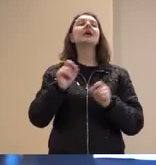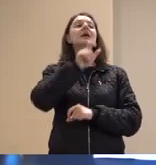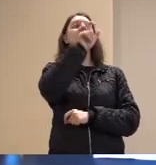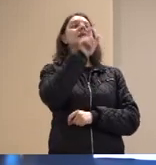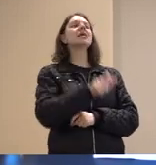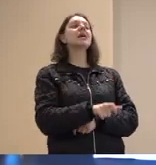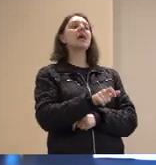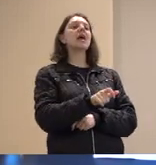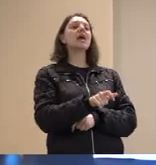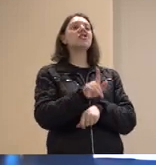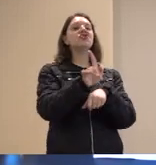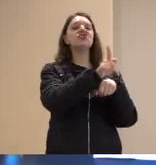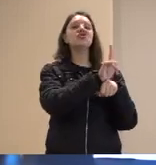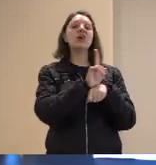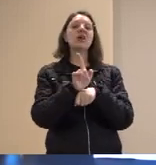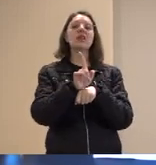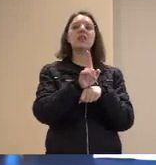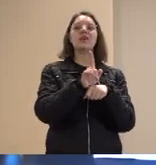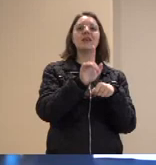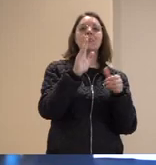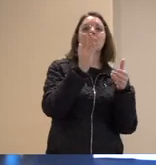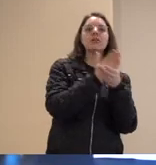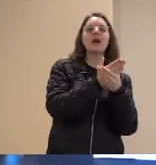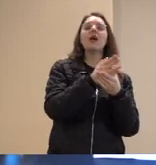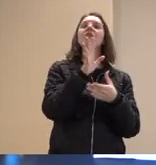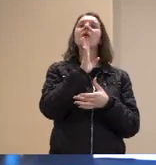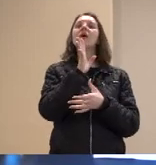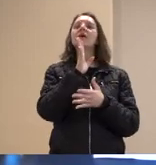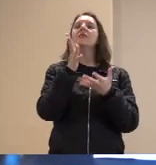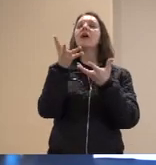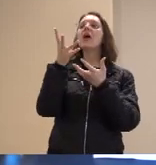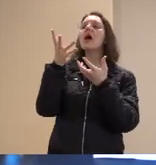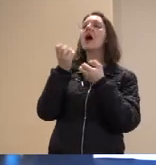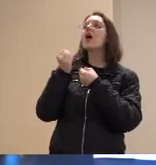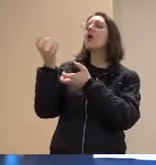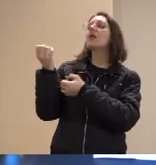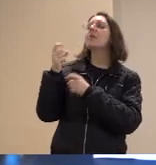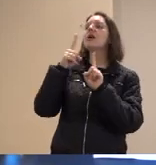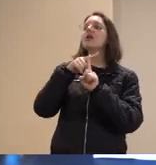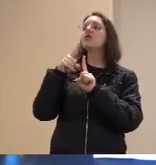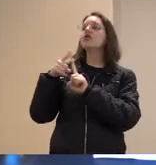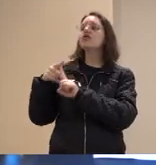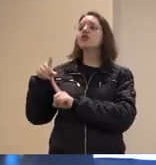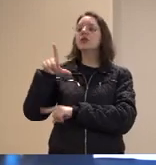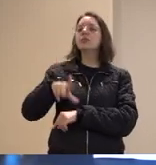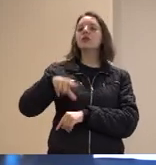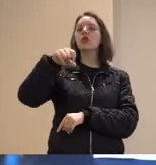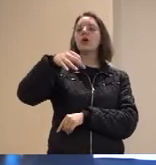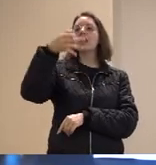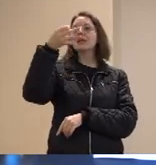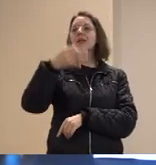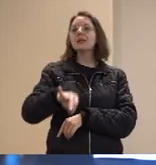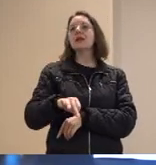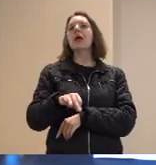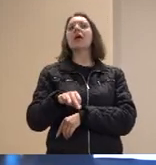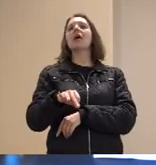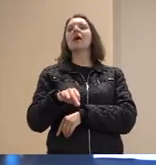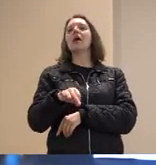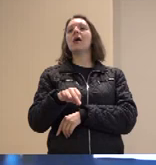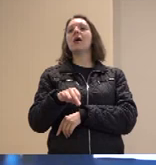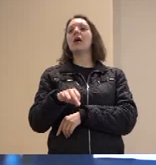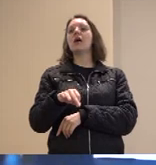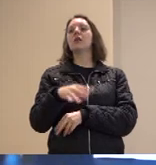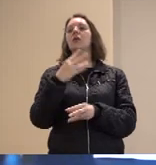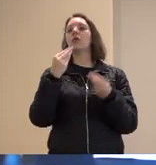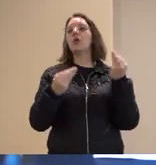o processo, conhecer os acolhimentos, definir qual a modalidade, a